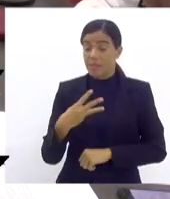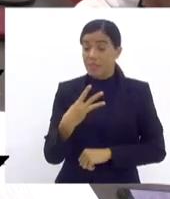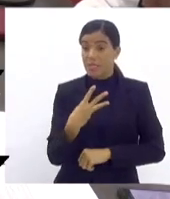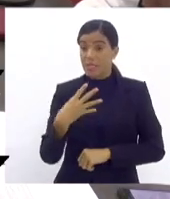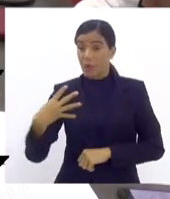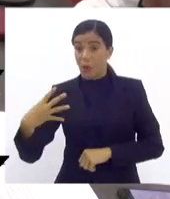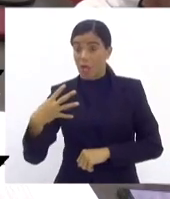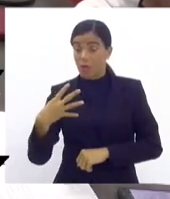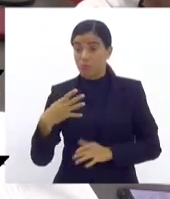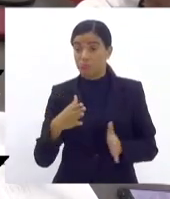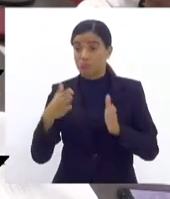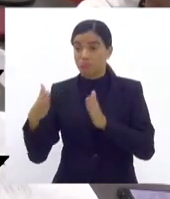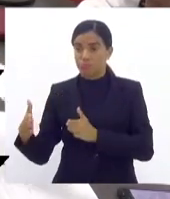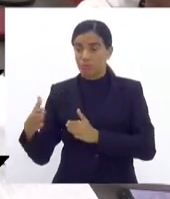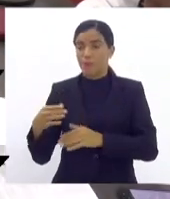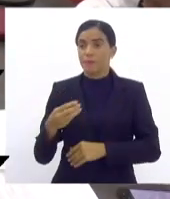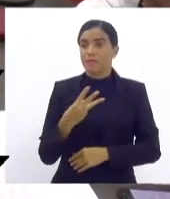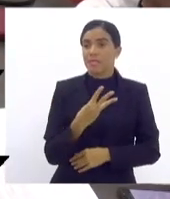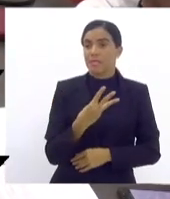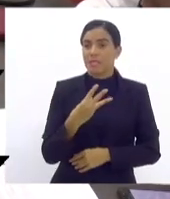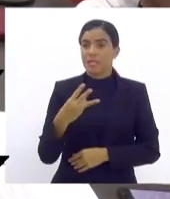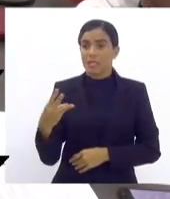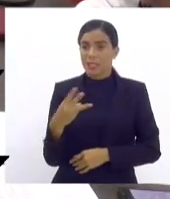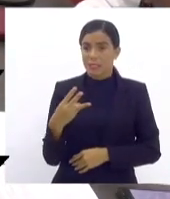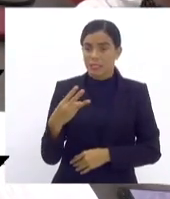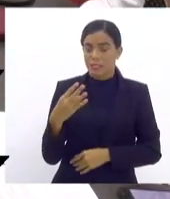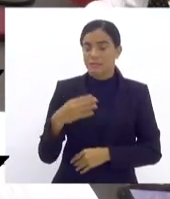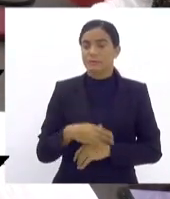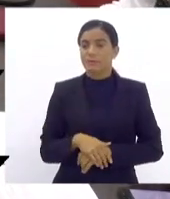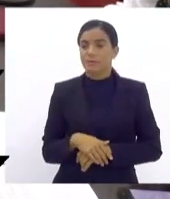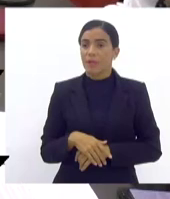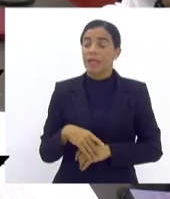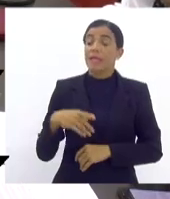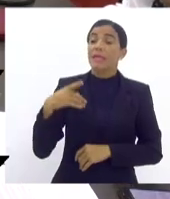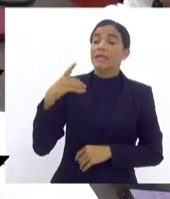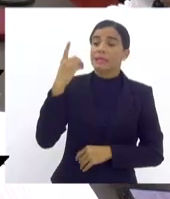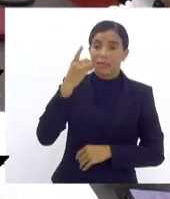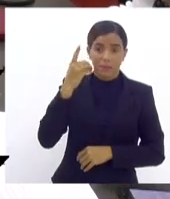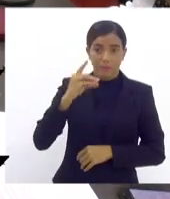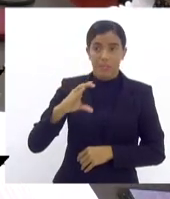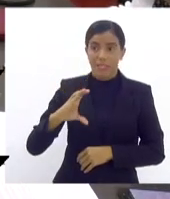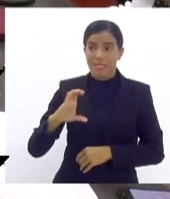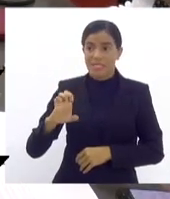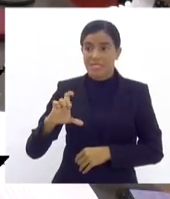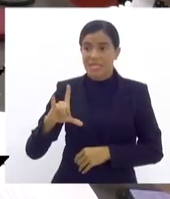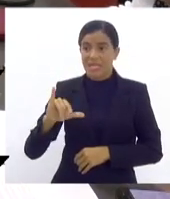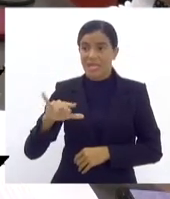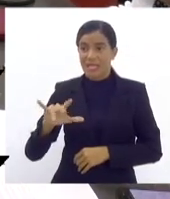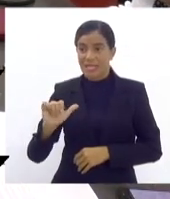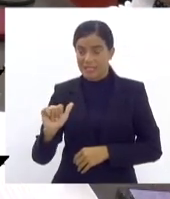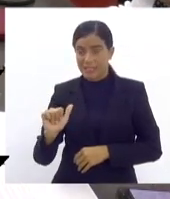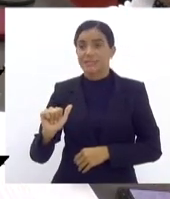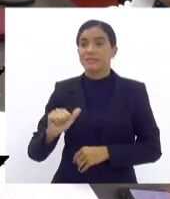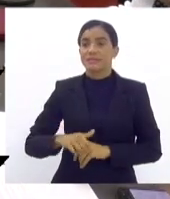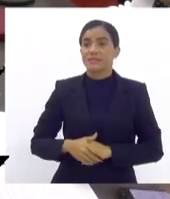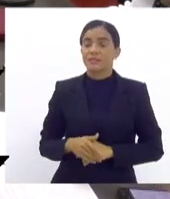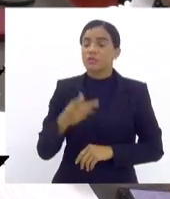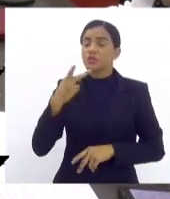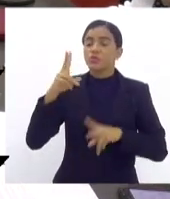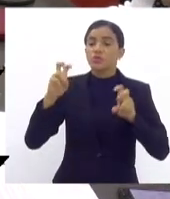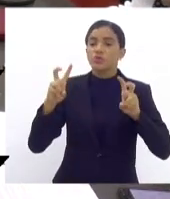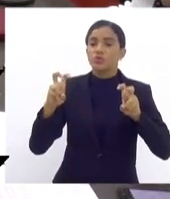o PL 6513 de 2022, de autoria da deputada Célia Jordão, que dispõe sobre as atividades relacionadas ao